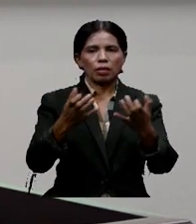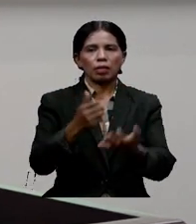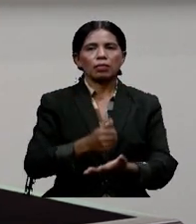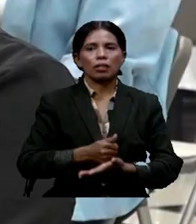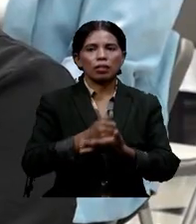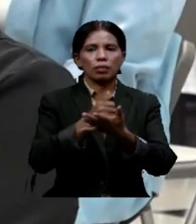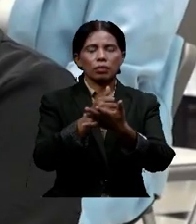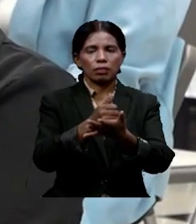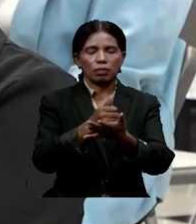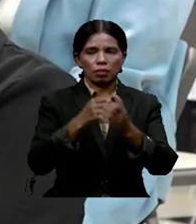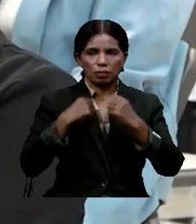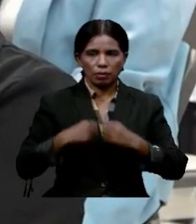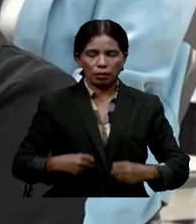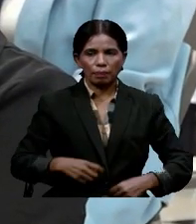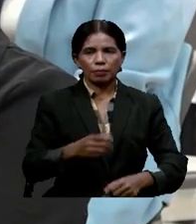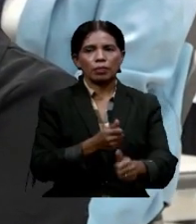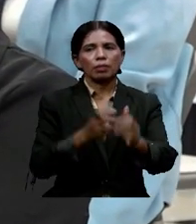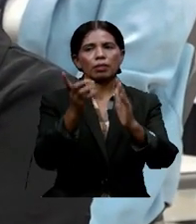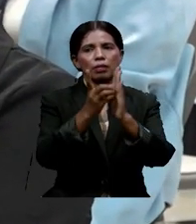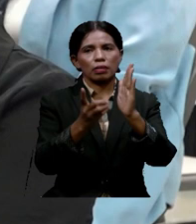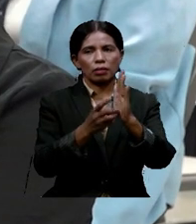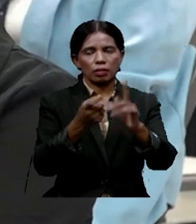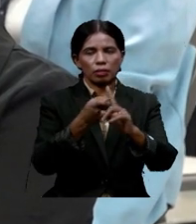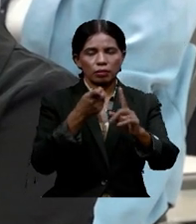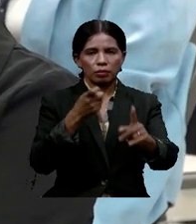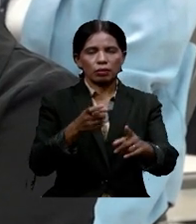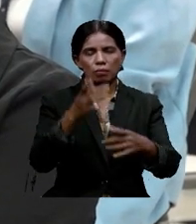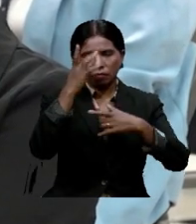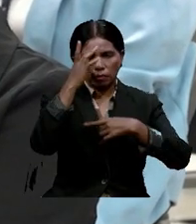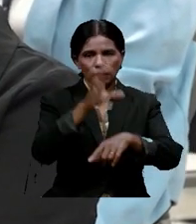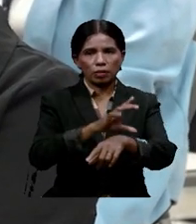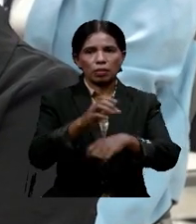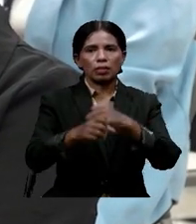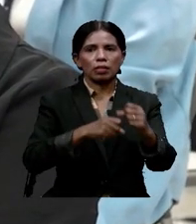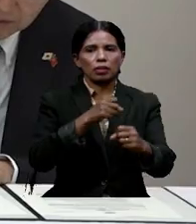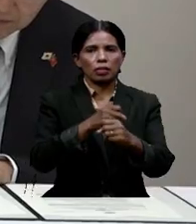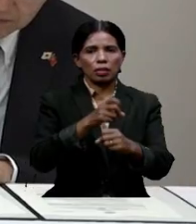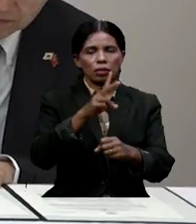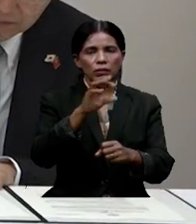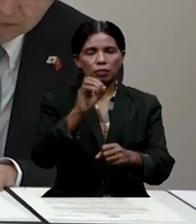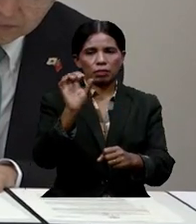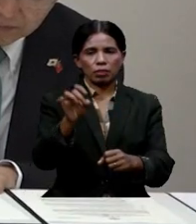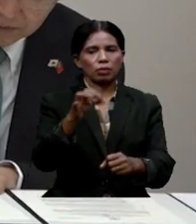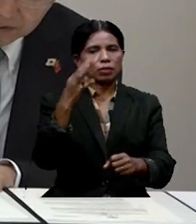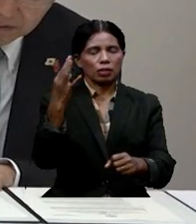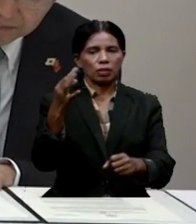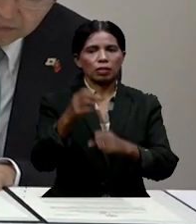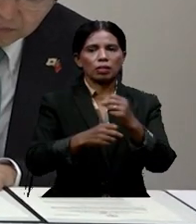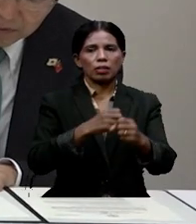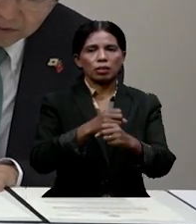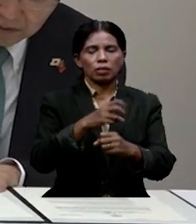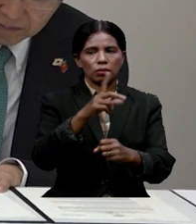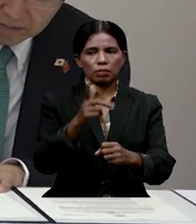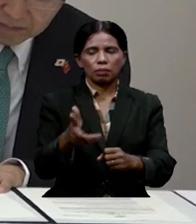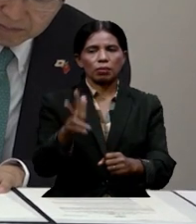ao setor saúde, além de né ter dado o centro cancro. Usi tinan rihun rua san lu resin hat, to tinan rihun rua ronu lu resin